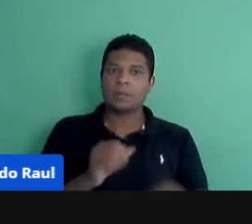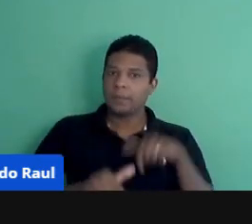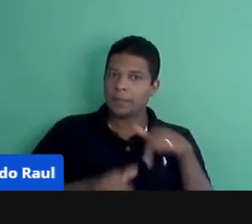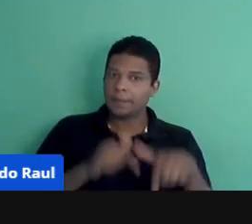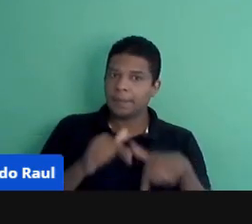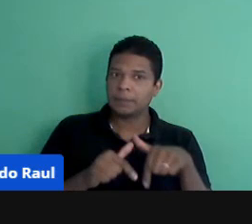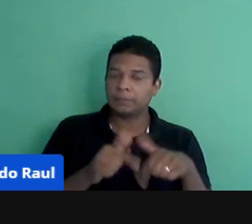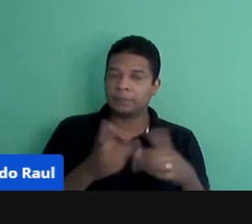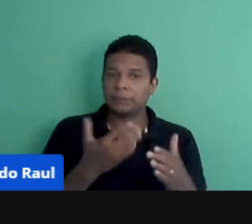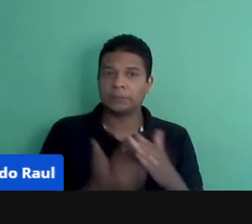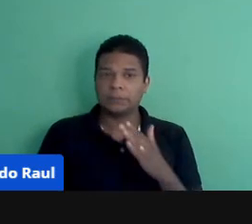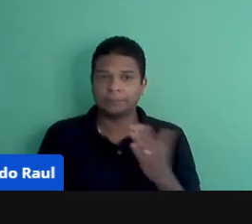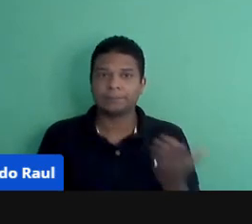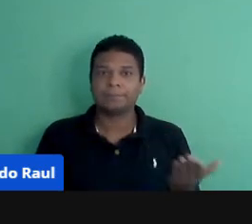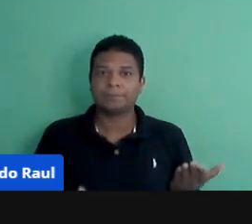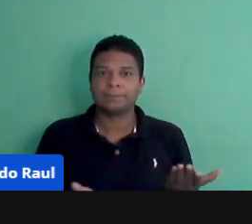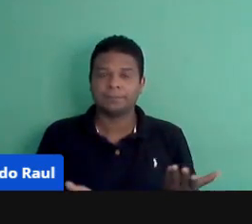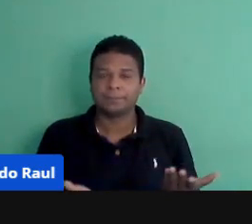a nossa